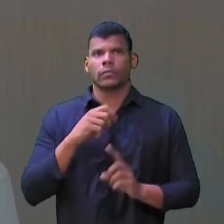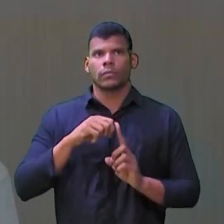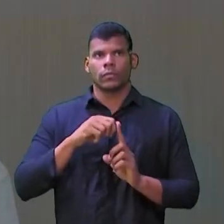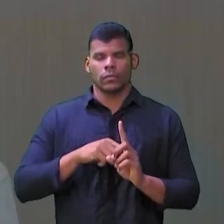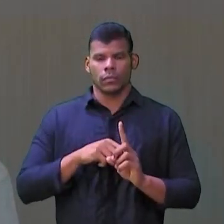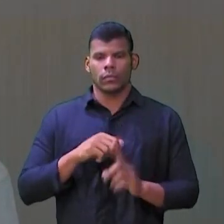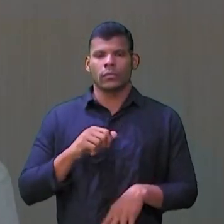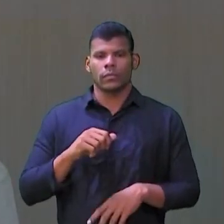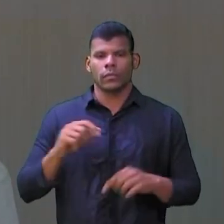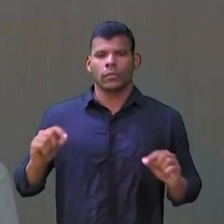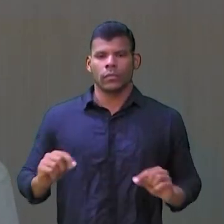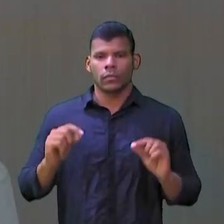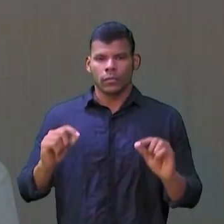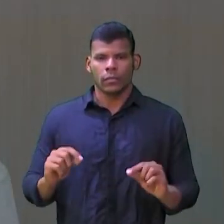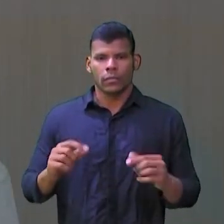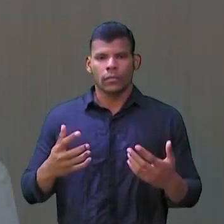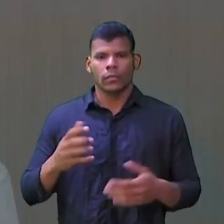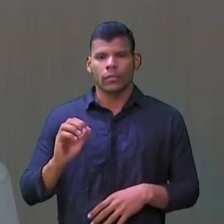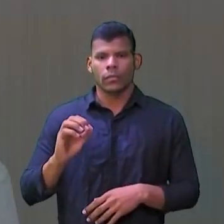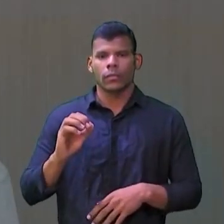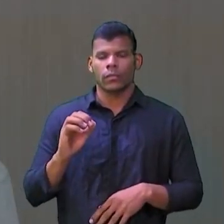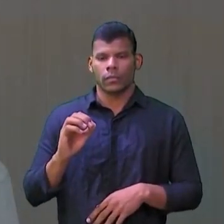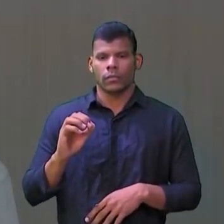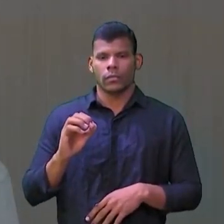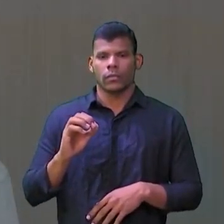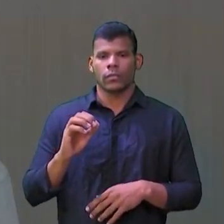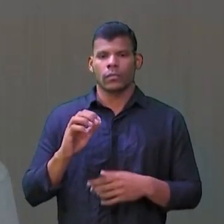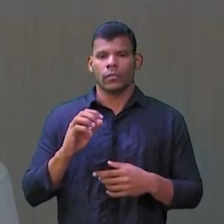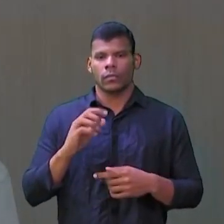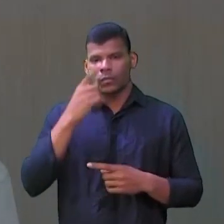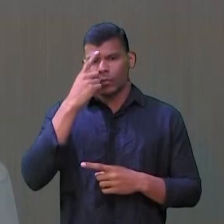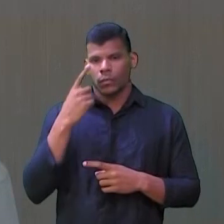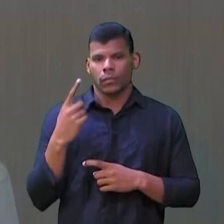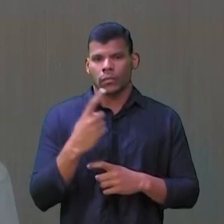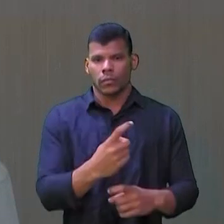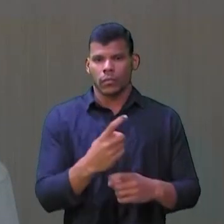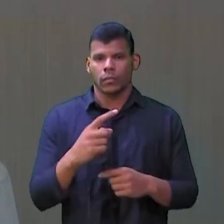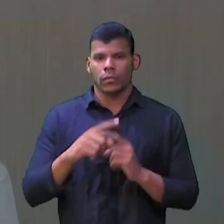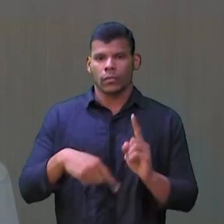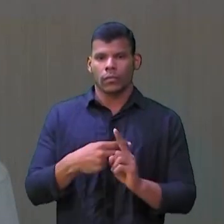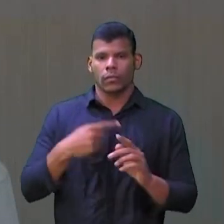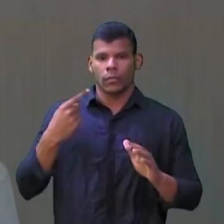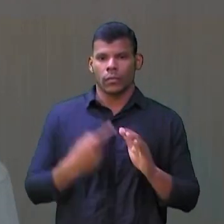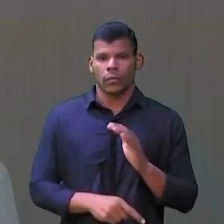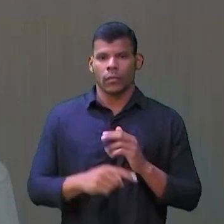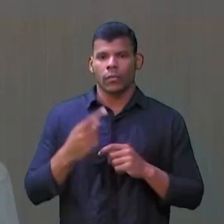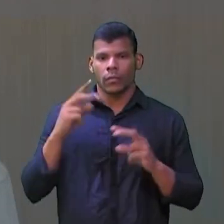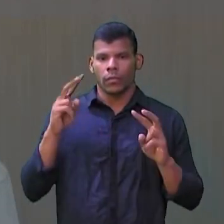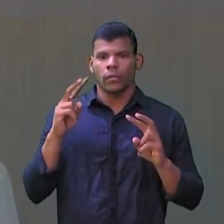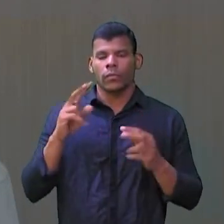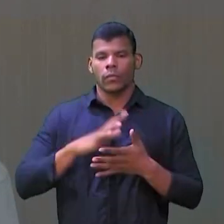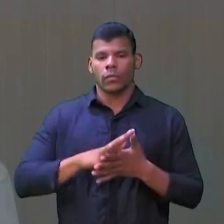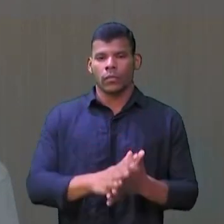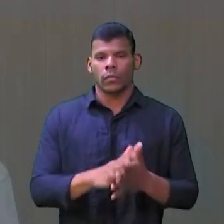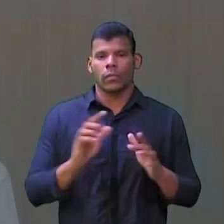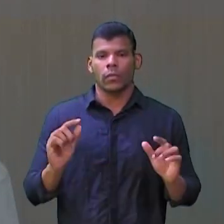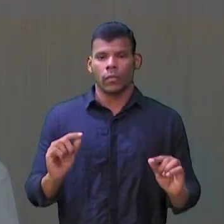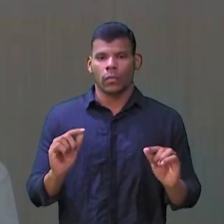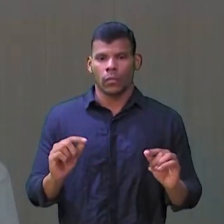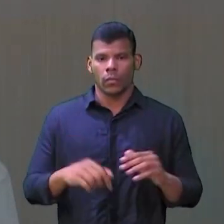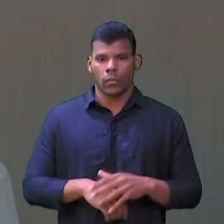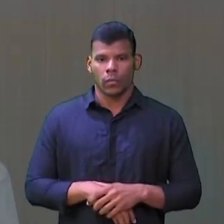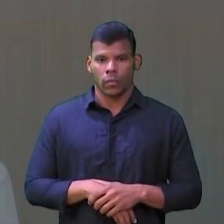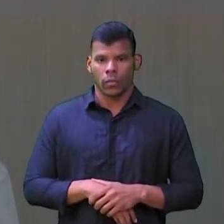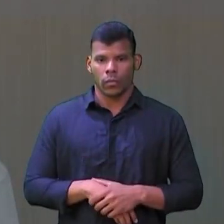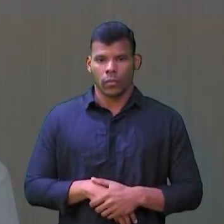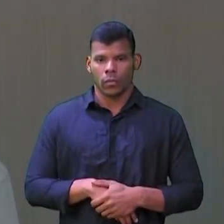2 meses, com ofensas, agressões e um profundo preconceito pelo simples fato